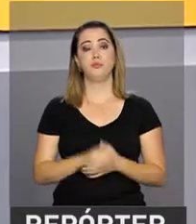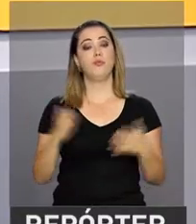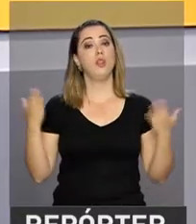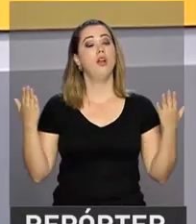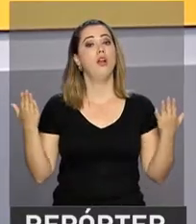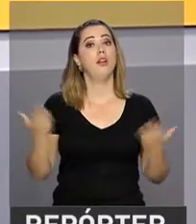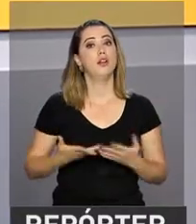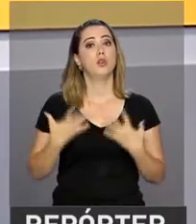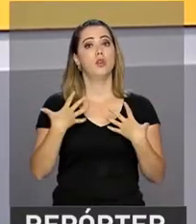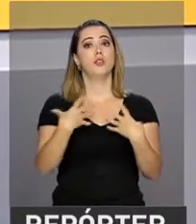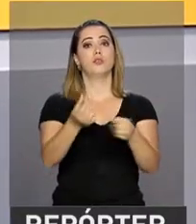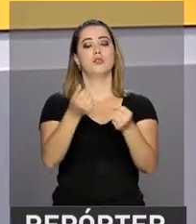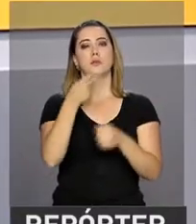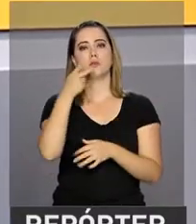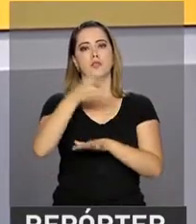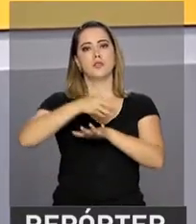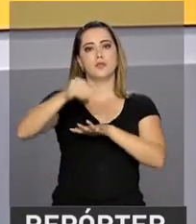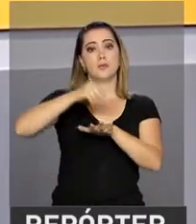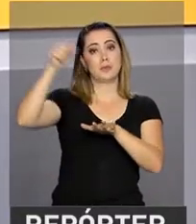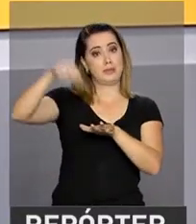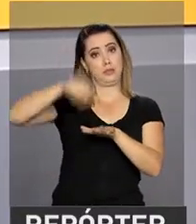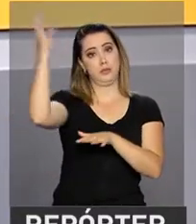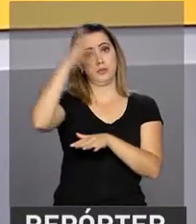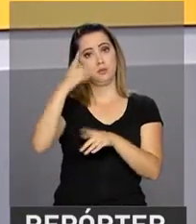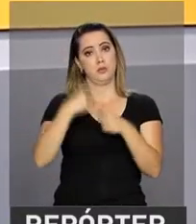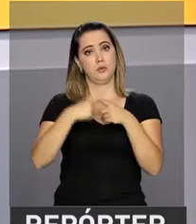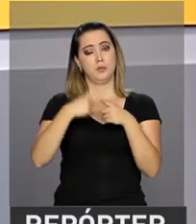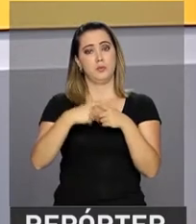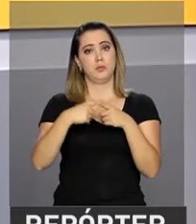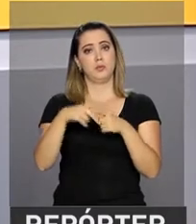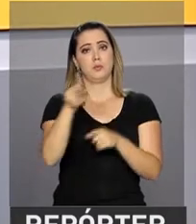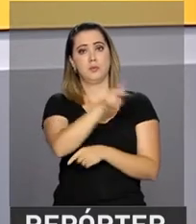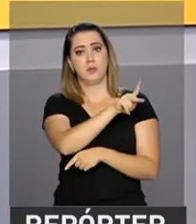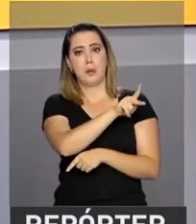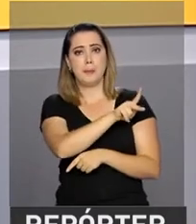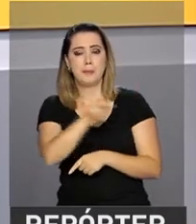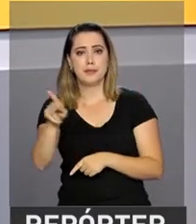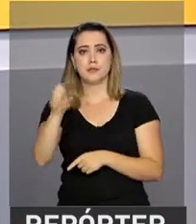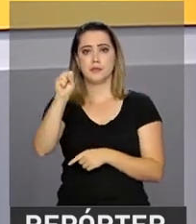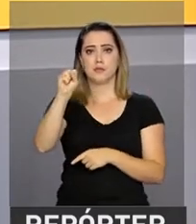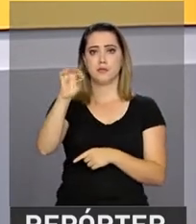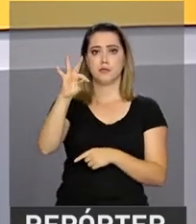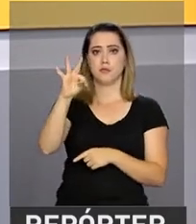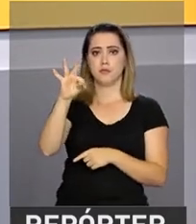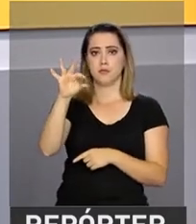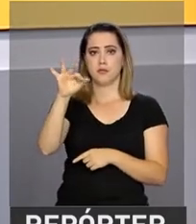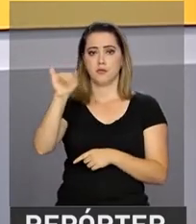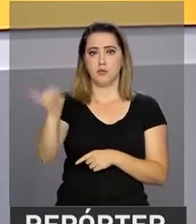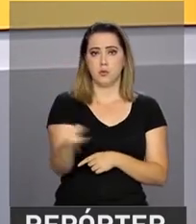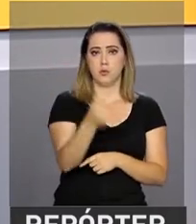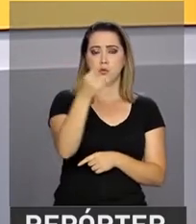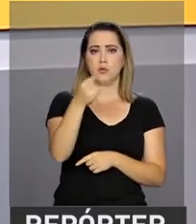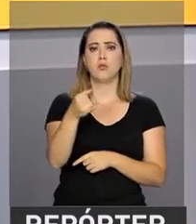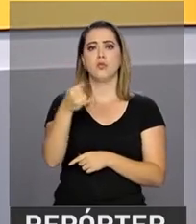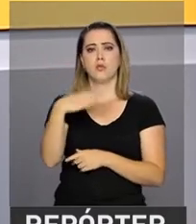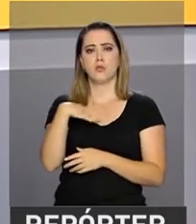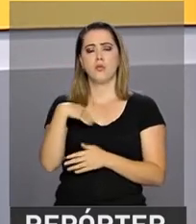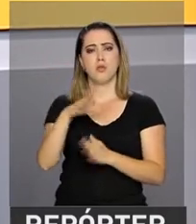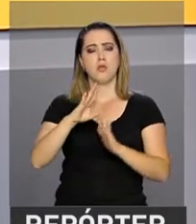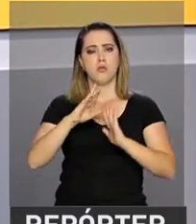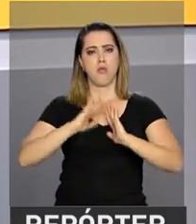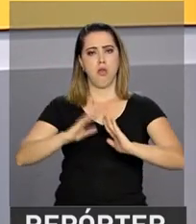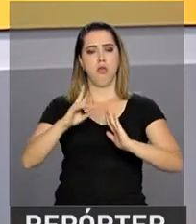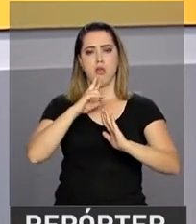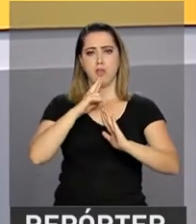vamos para as notícias aqui do Brasil, porque a presidente do Supremo Tribunal de Justiça, a ministra Laurita Vaz, atendeu ao pedido do